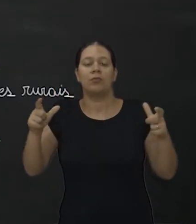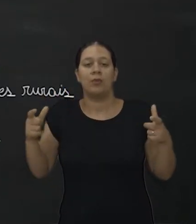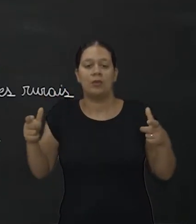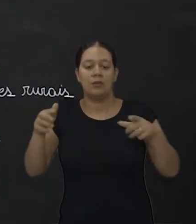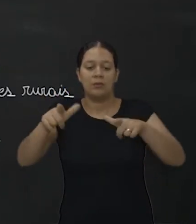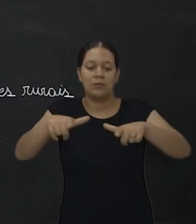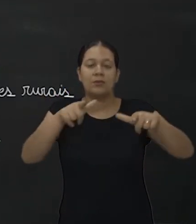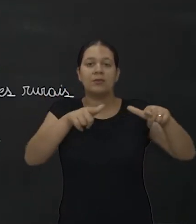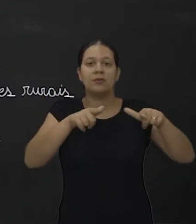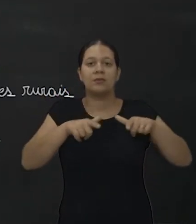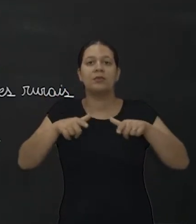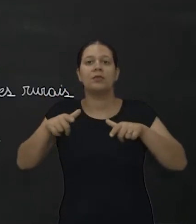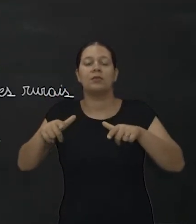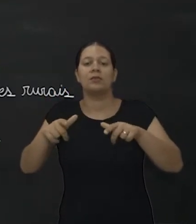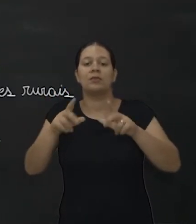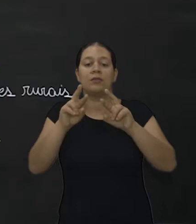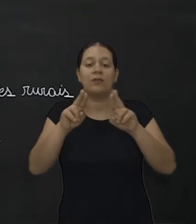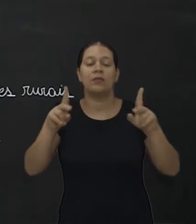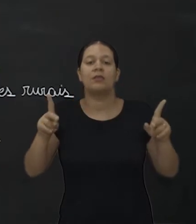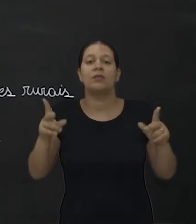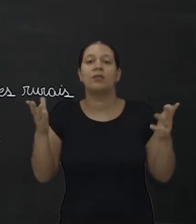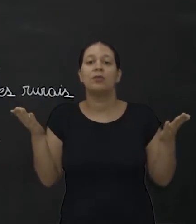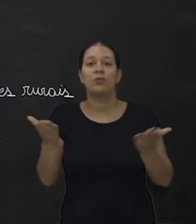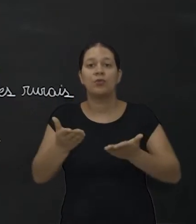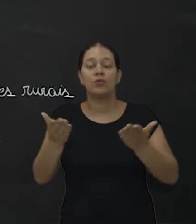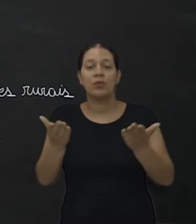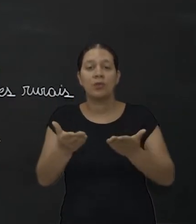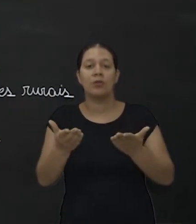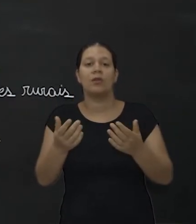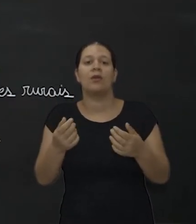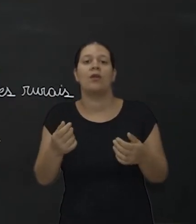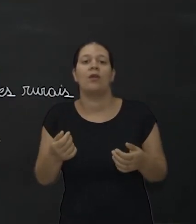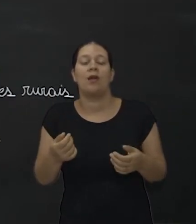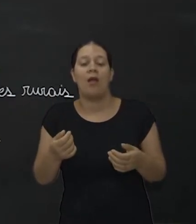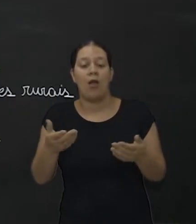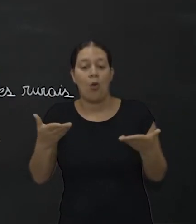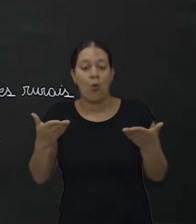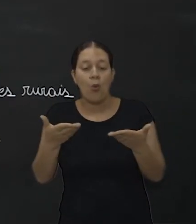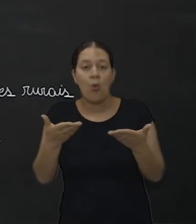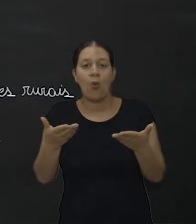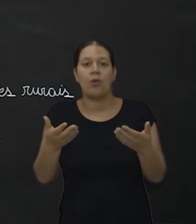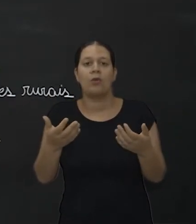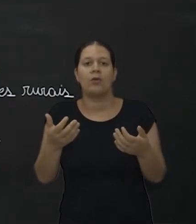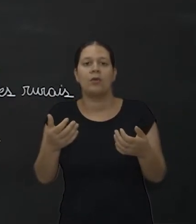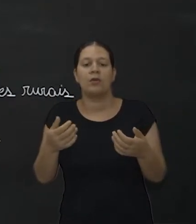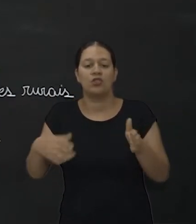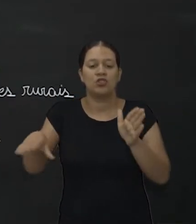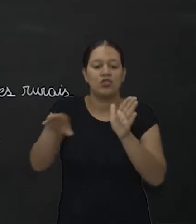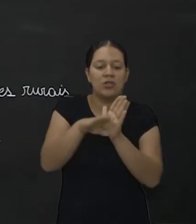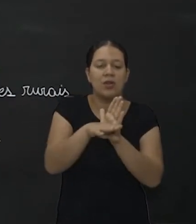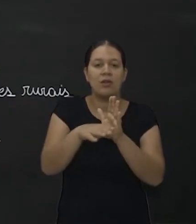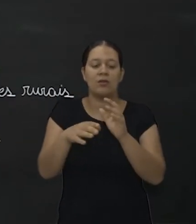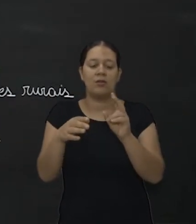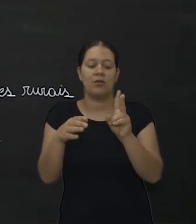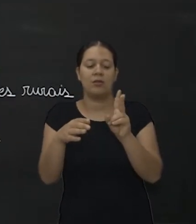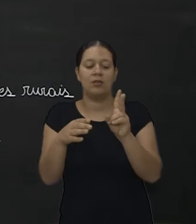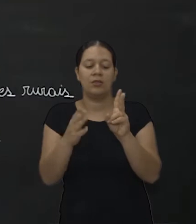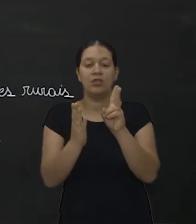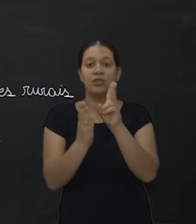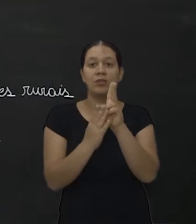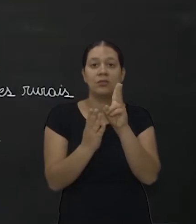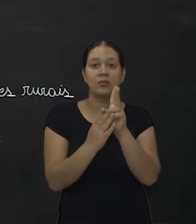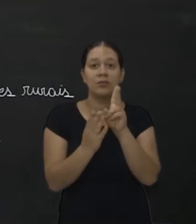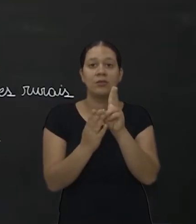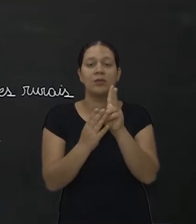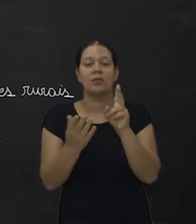território, diferentemente do que é hoje, era em grande parte inexplorado, era ocupado por indígenas, então